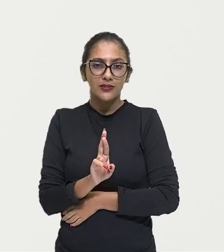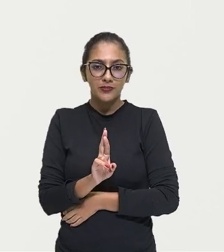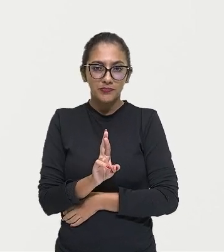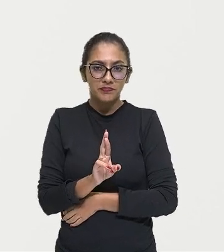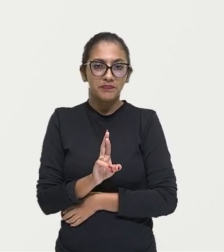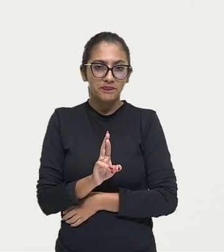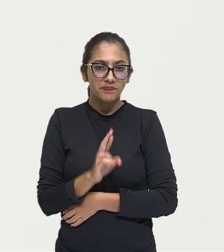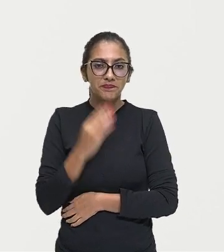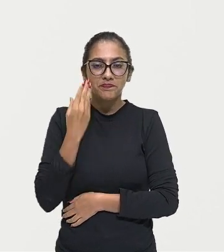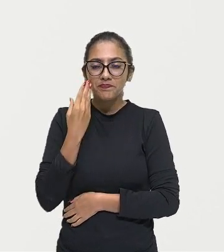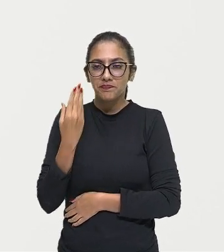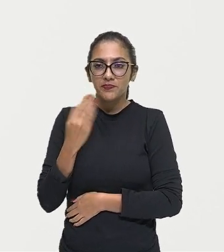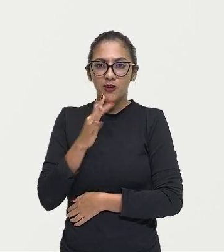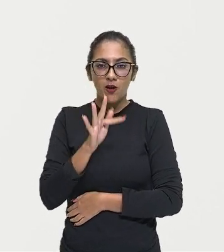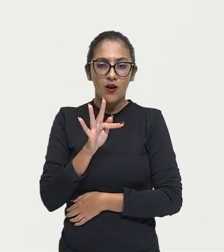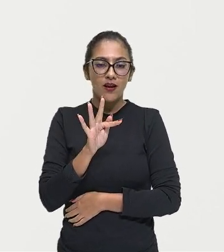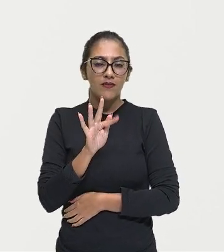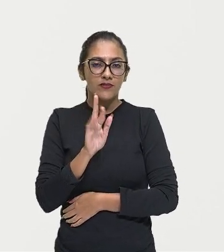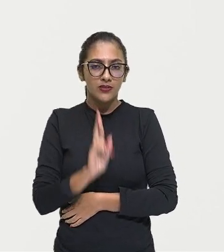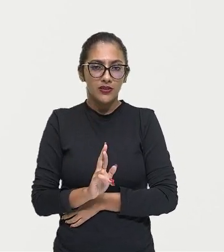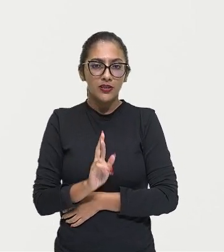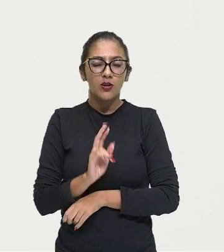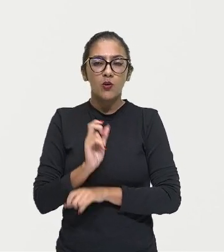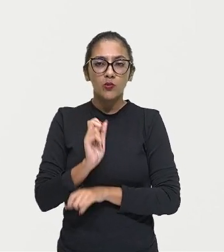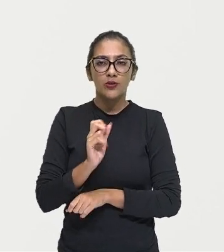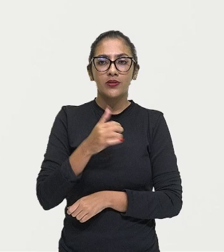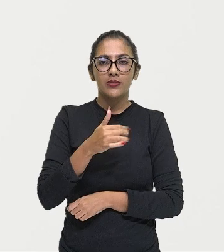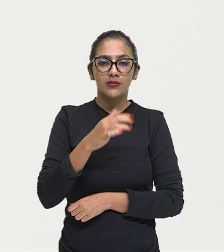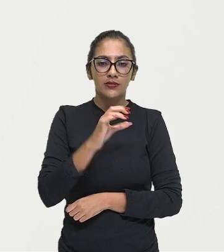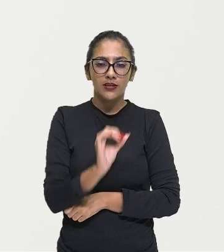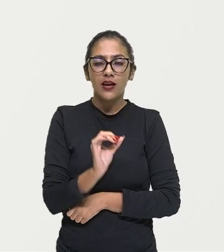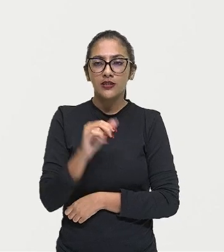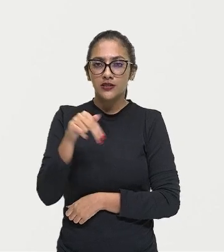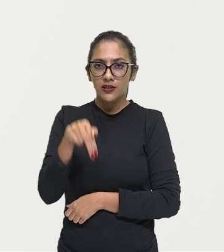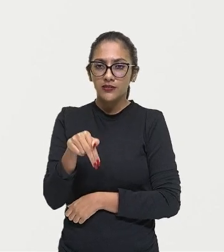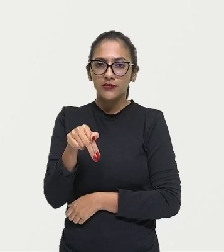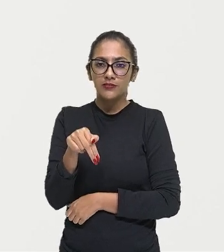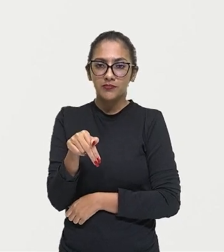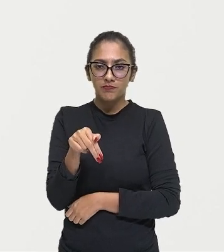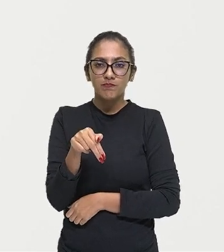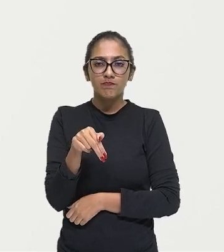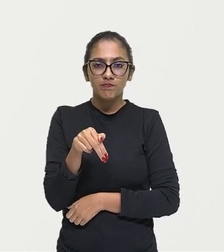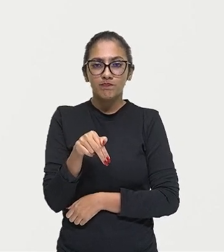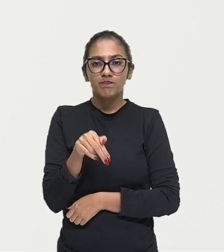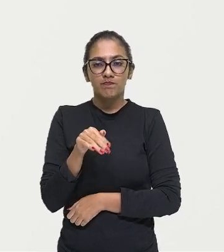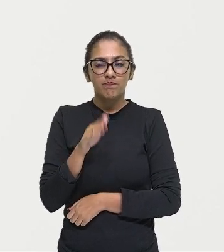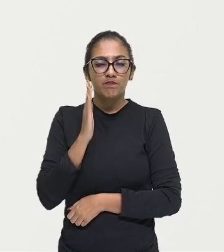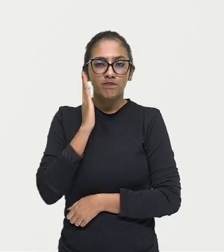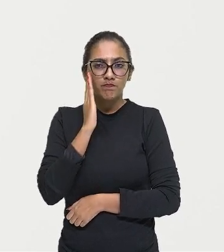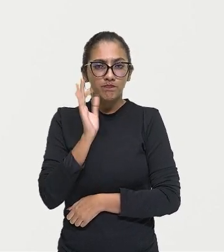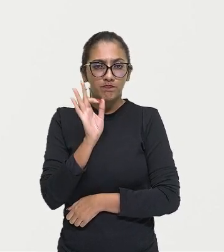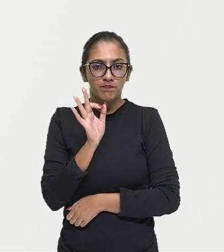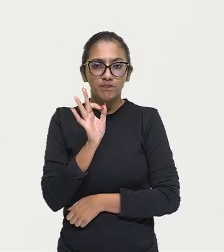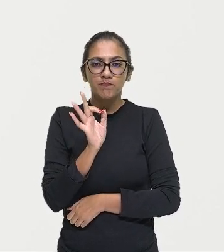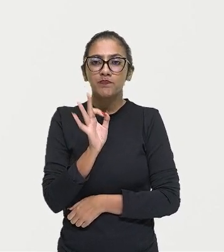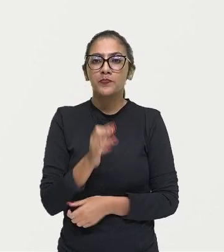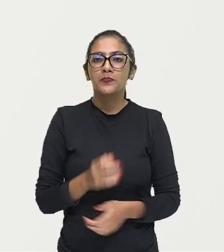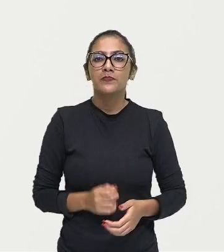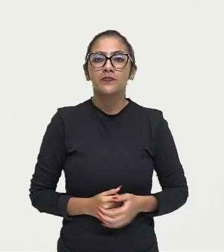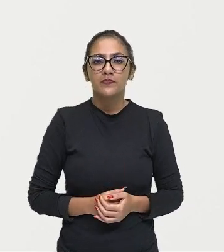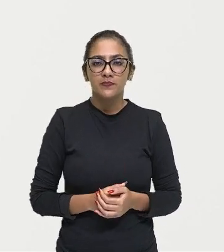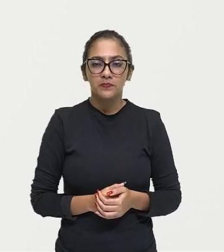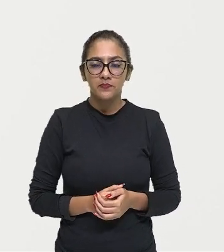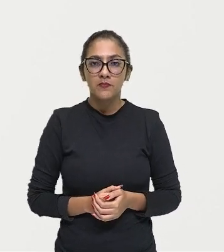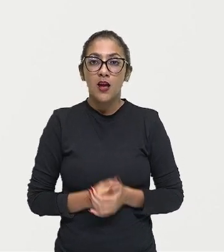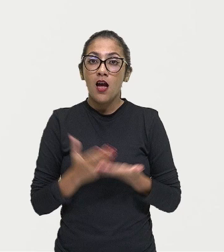Força resultante de 10 newtons. Muito bem.